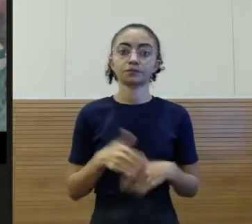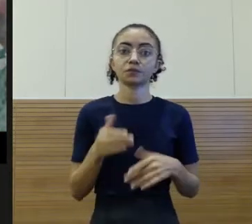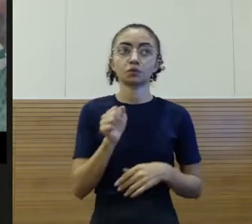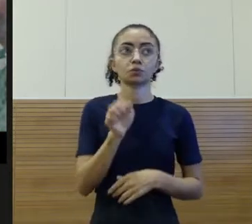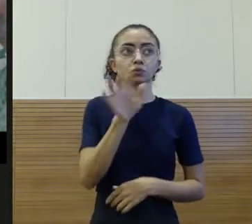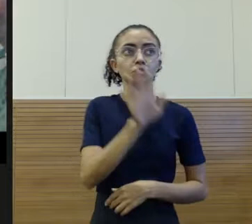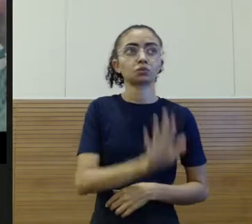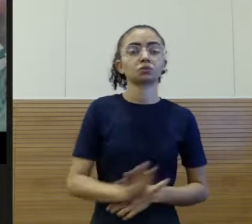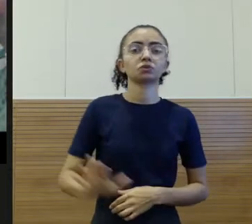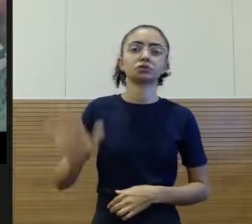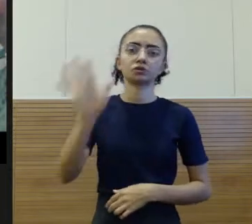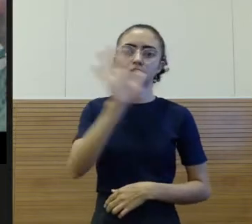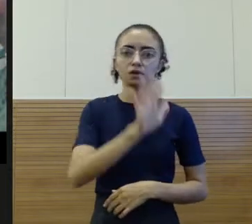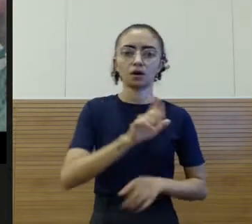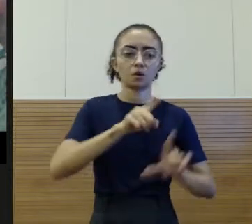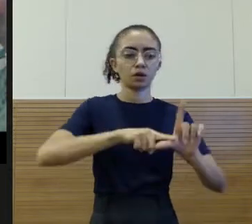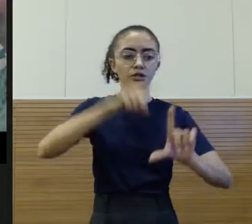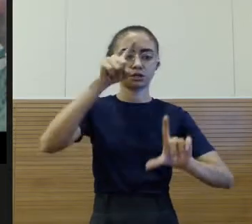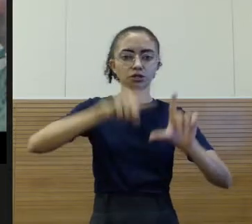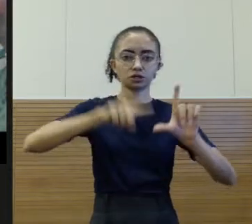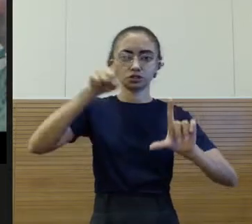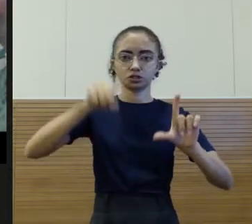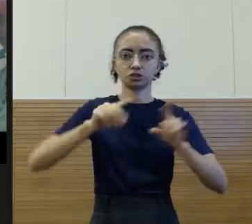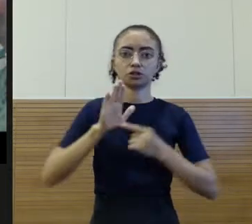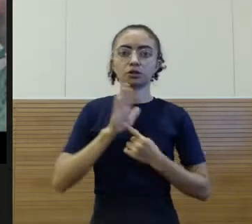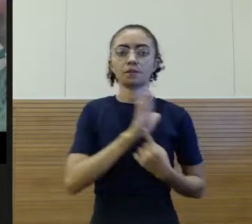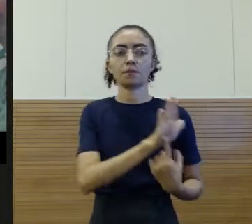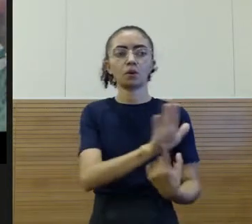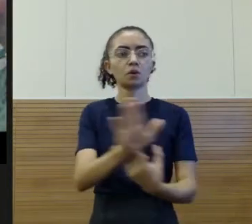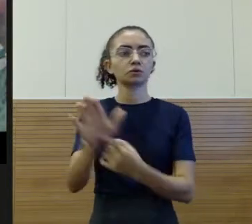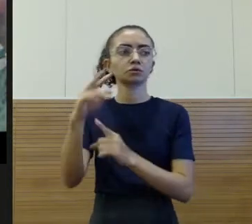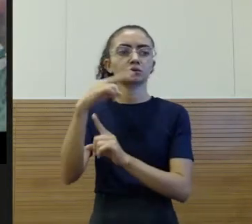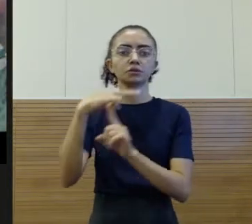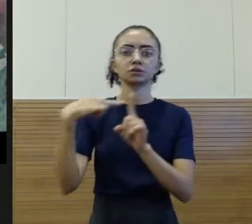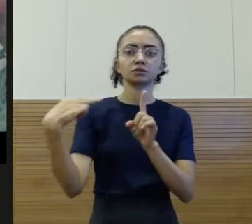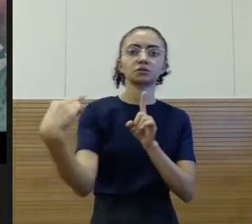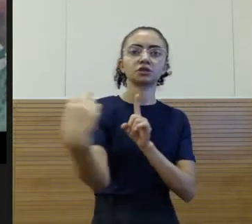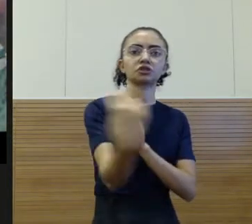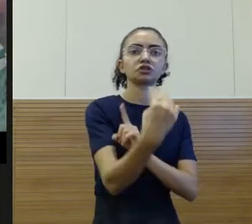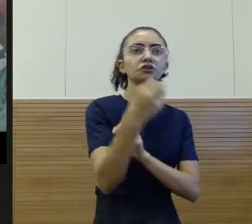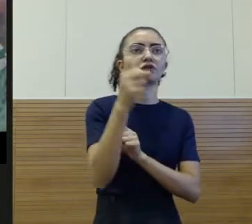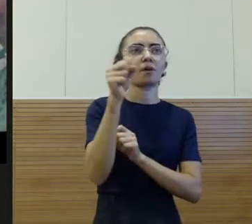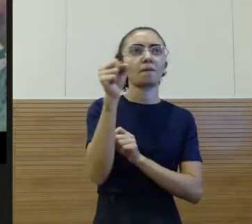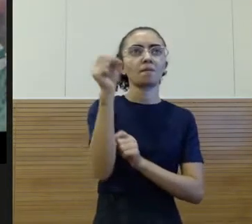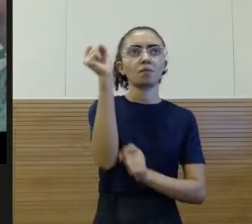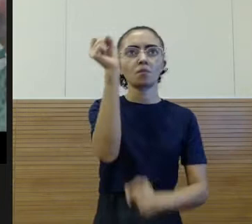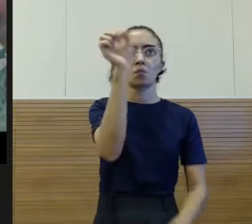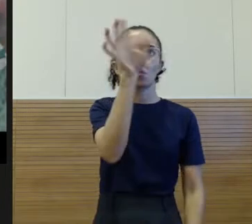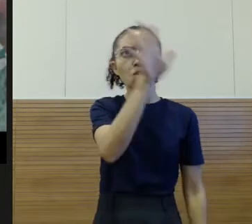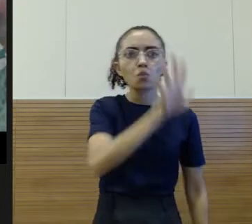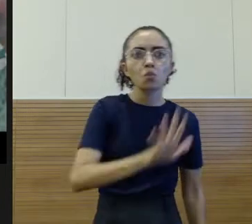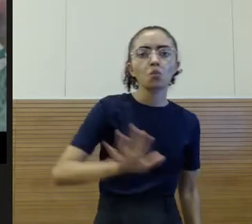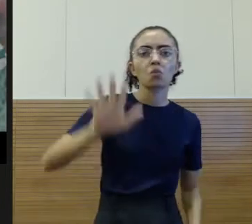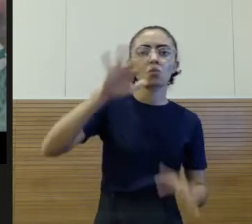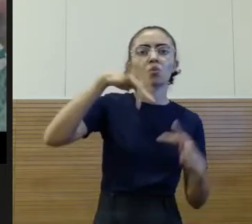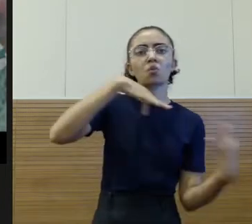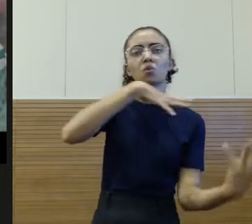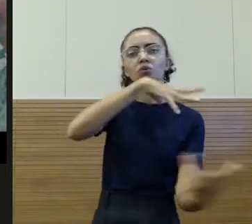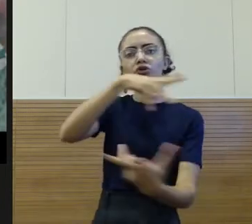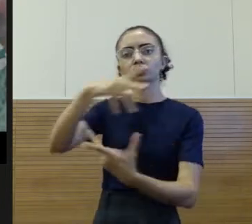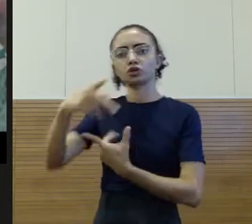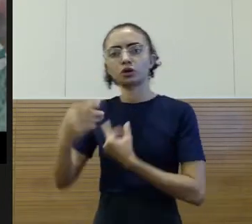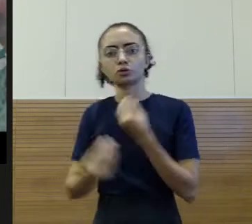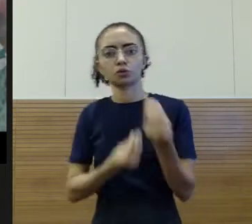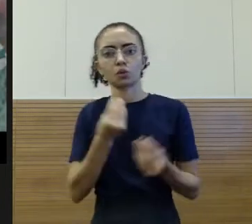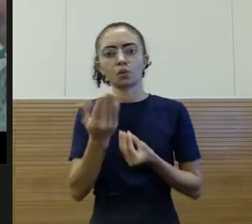geral, então, essa estatística nos mostra um panorama mundial de alimentação e nutrição,